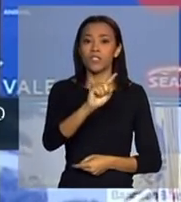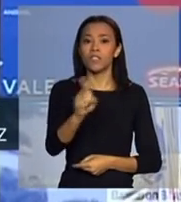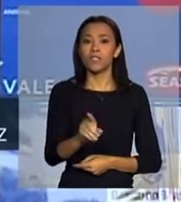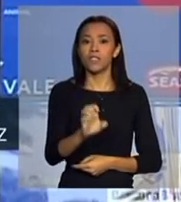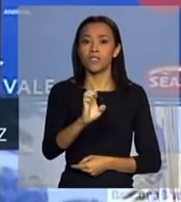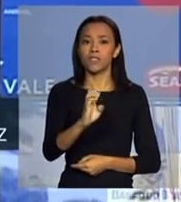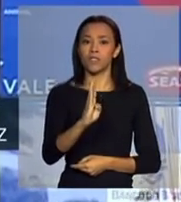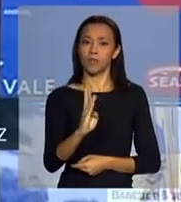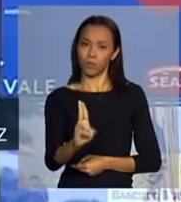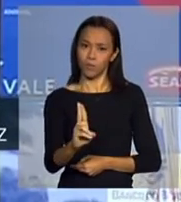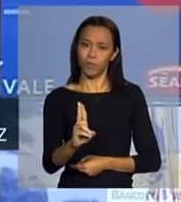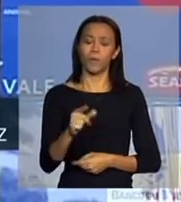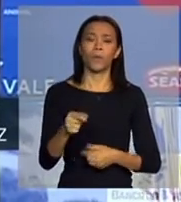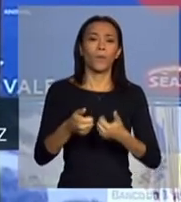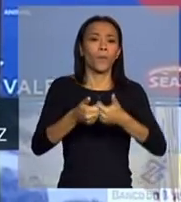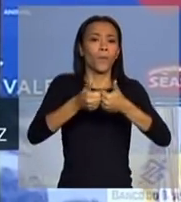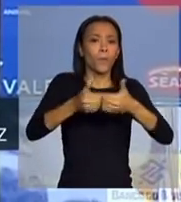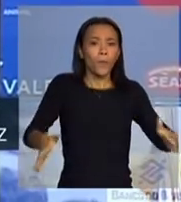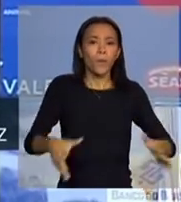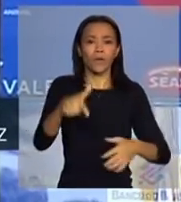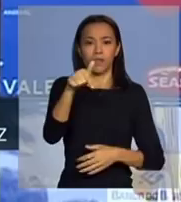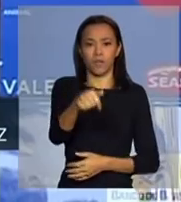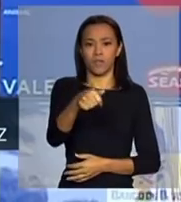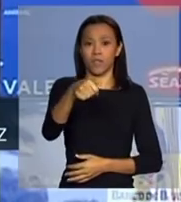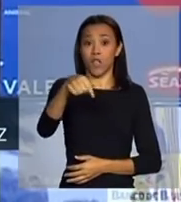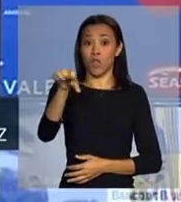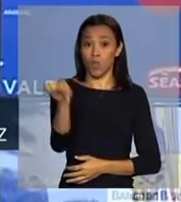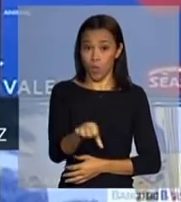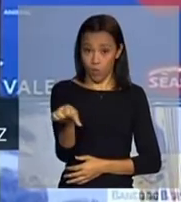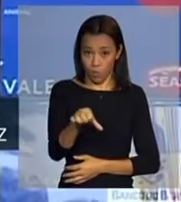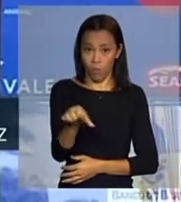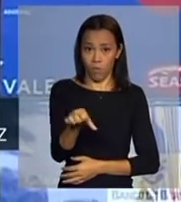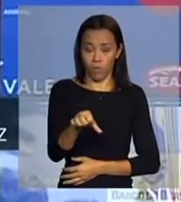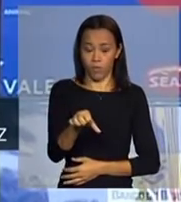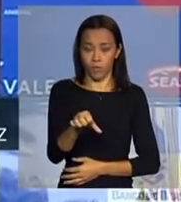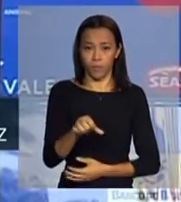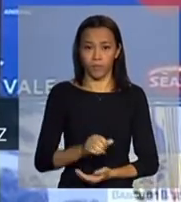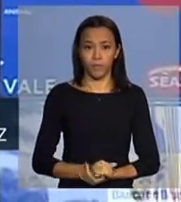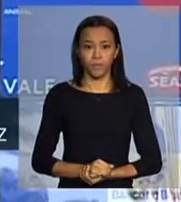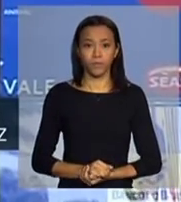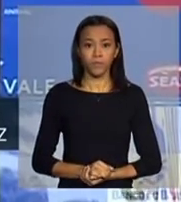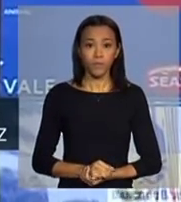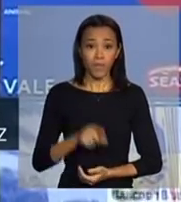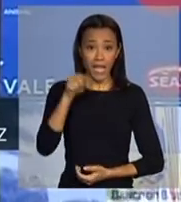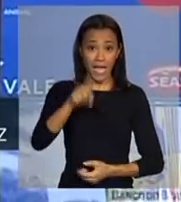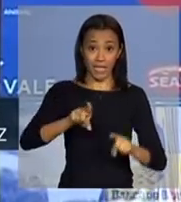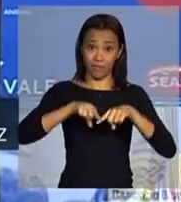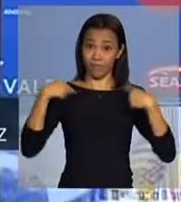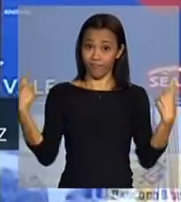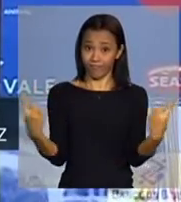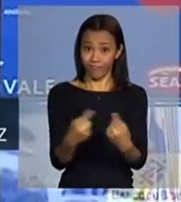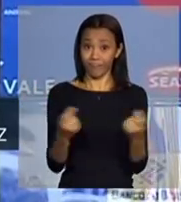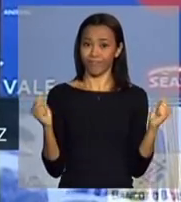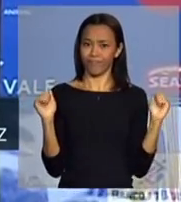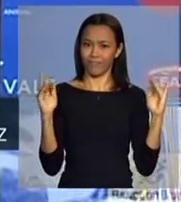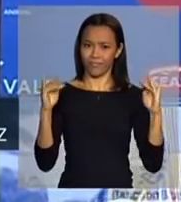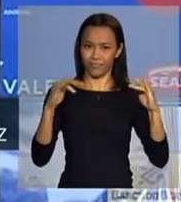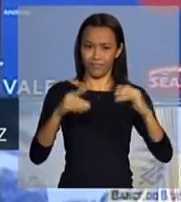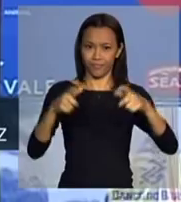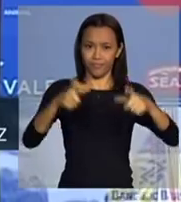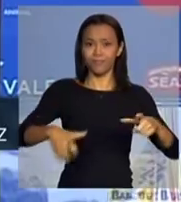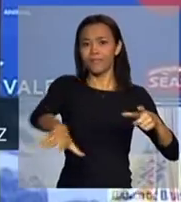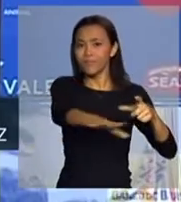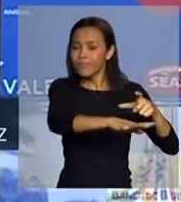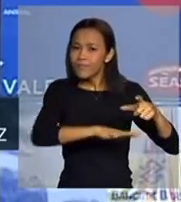com orgulho a 79ª Exposebu. O evento que traz ao Parque Fernando Costa os